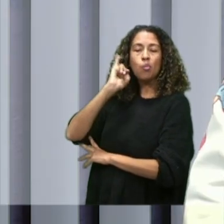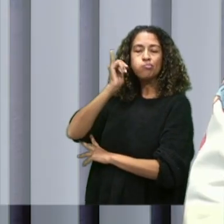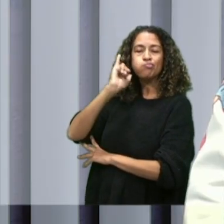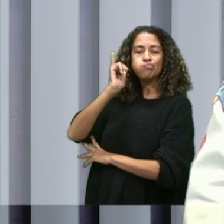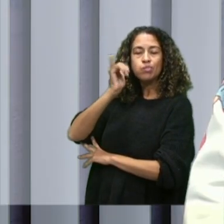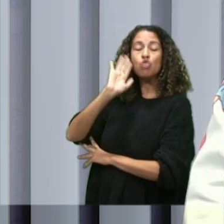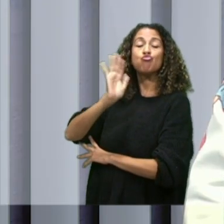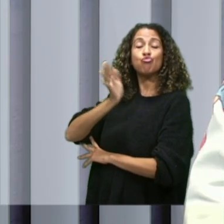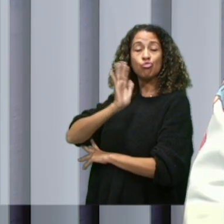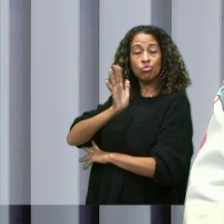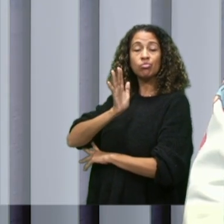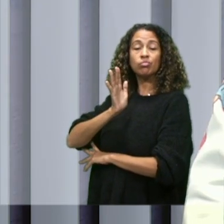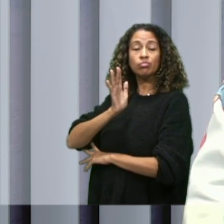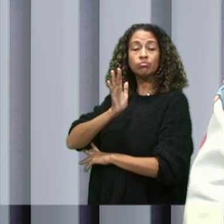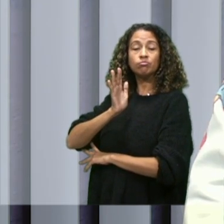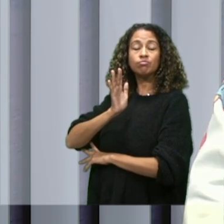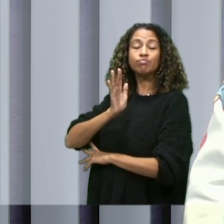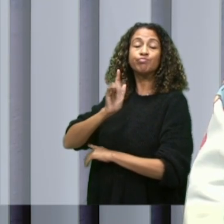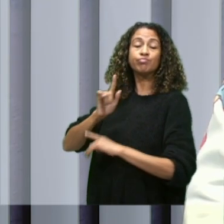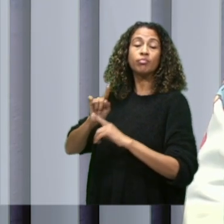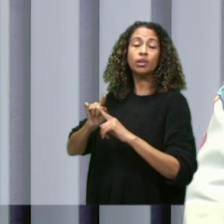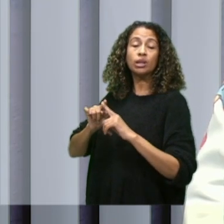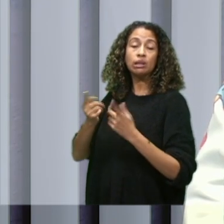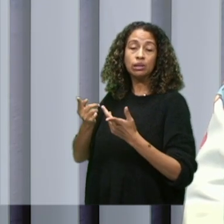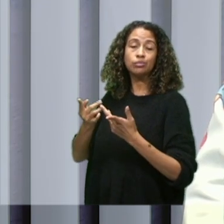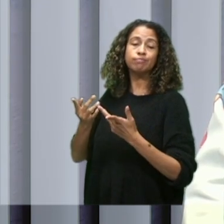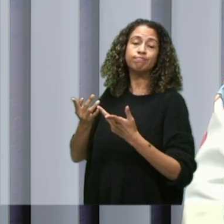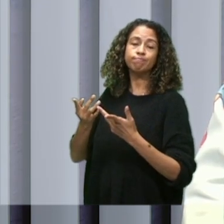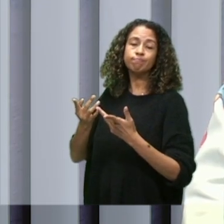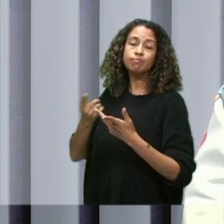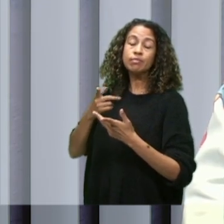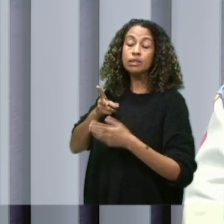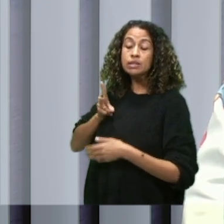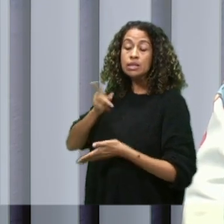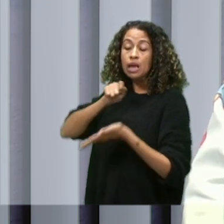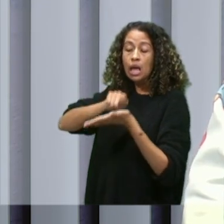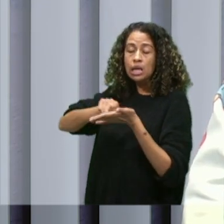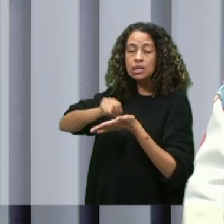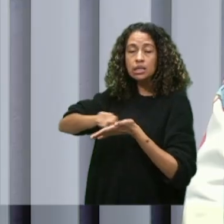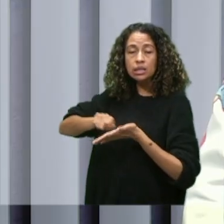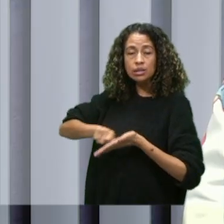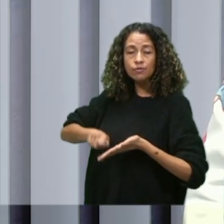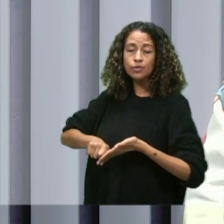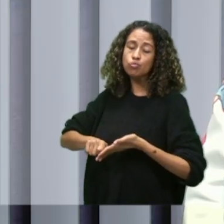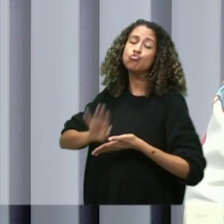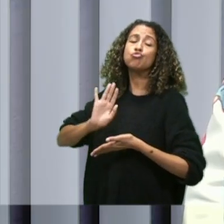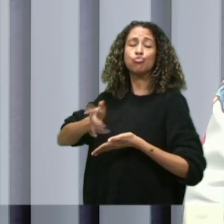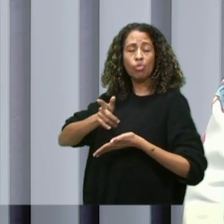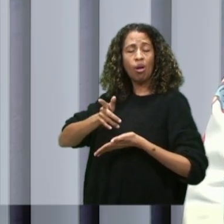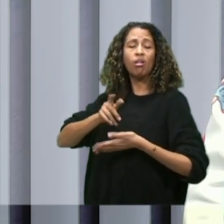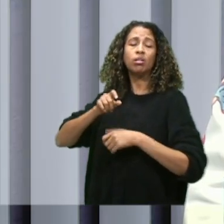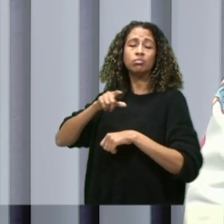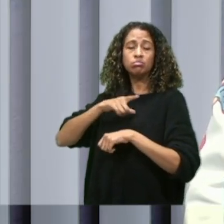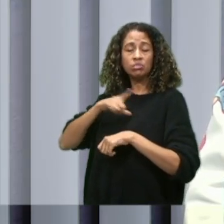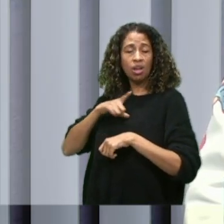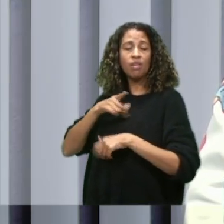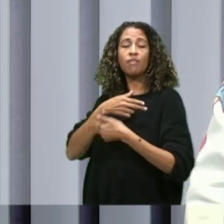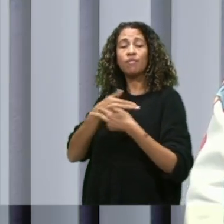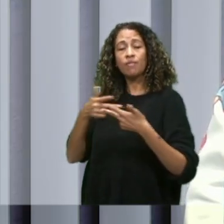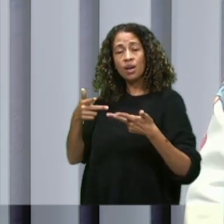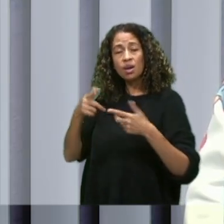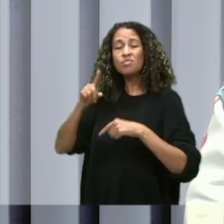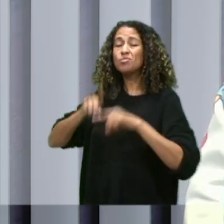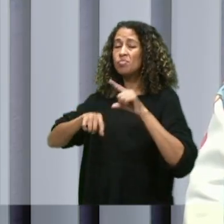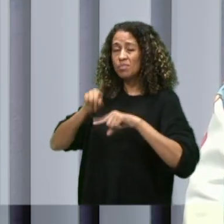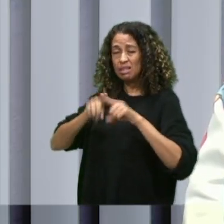fato, e já sempre escrevi, né? Como escritora, eu tenho algum